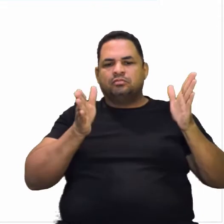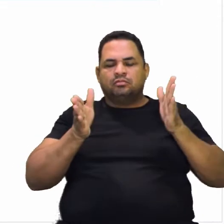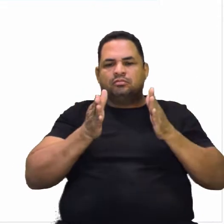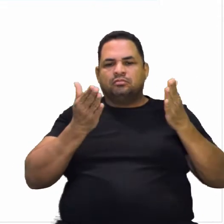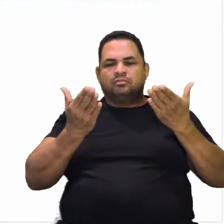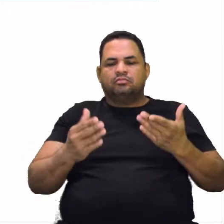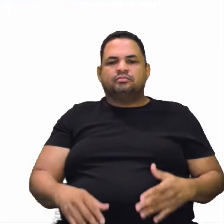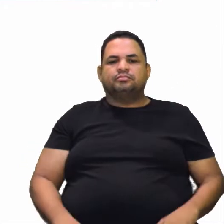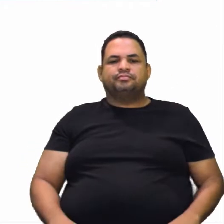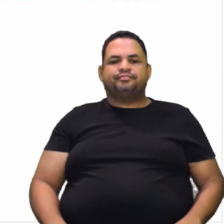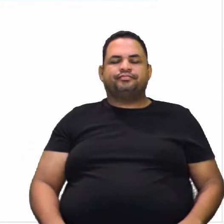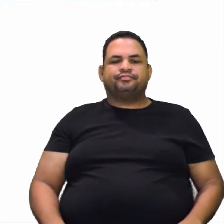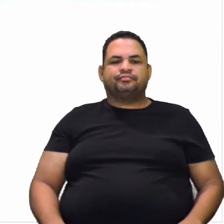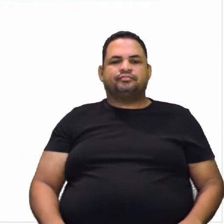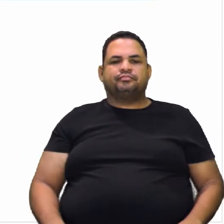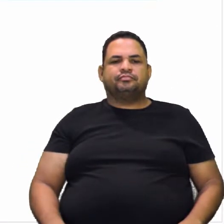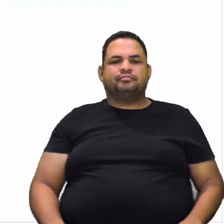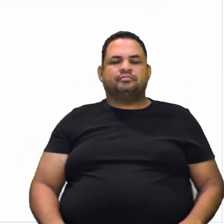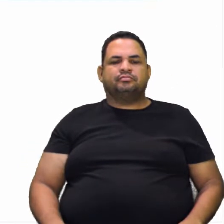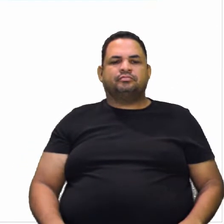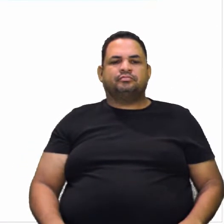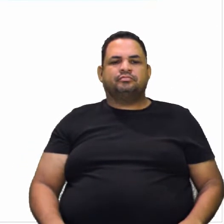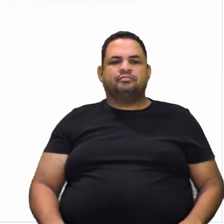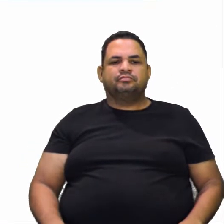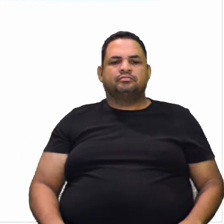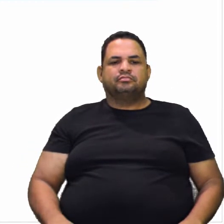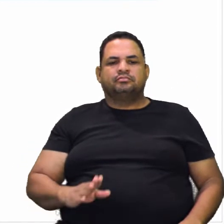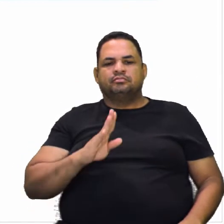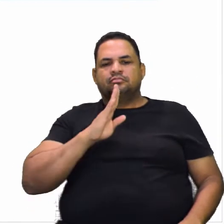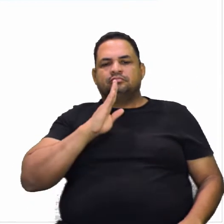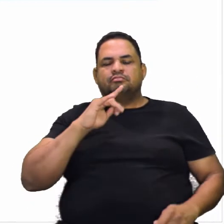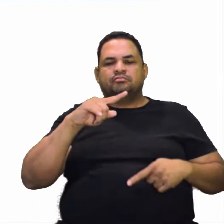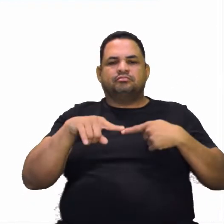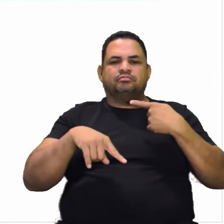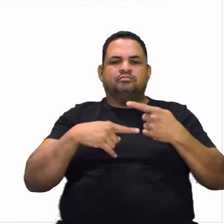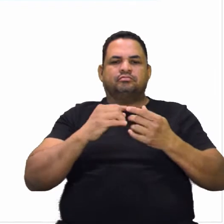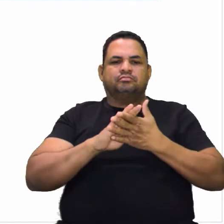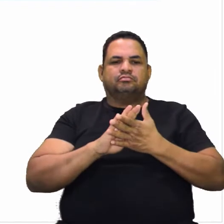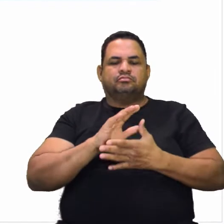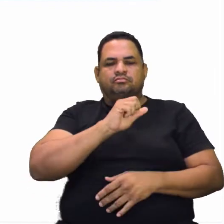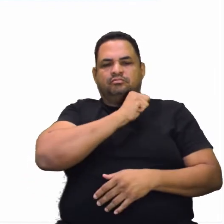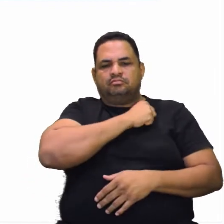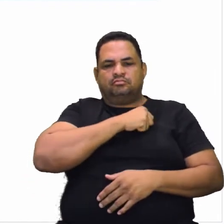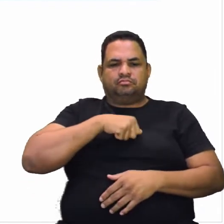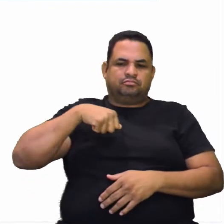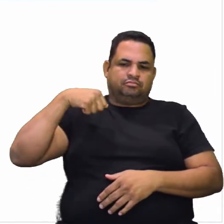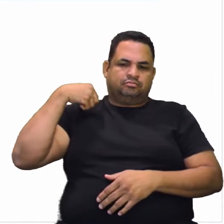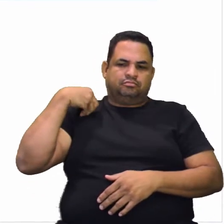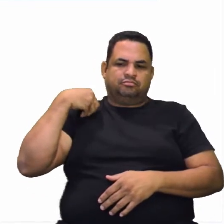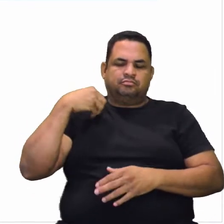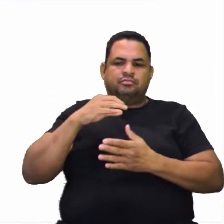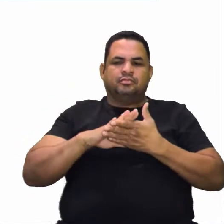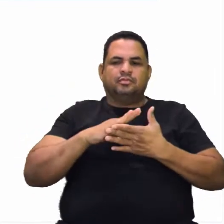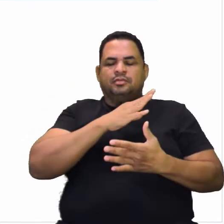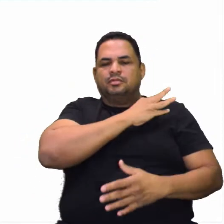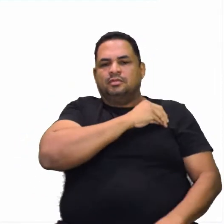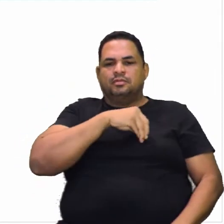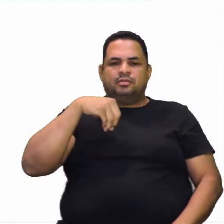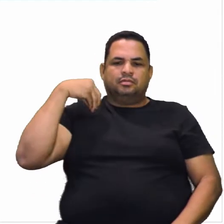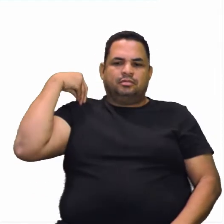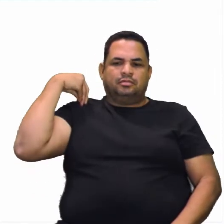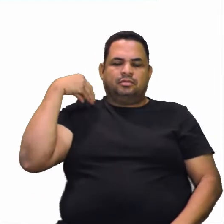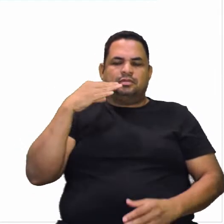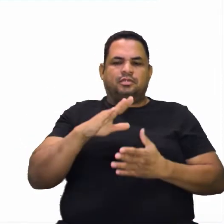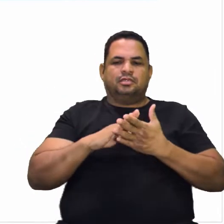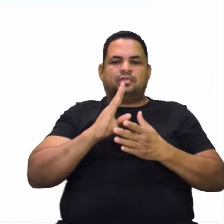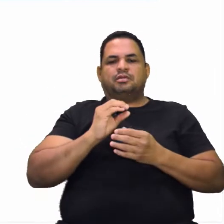Sócrates e Platão eles vão ser muito conhecidos, depois vem Aristóteles, que vai questionar os preceitos de